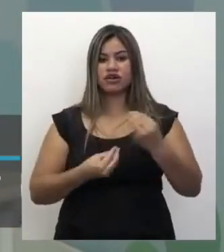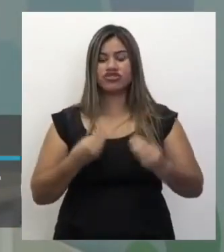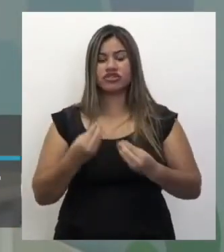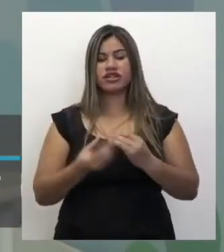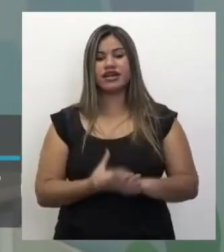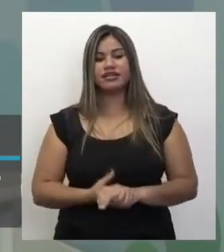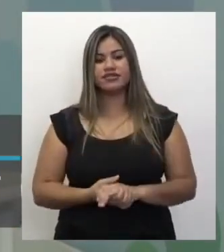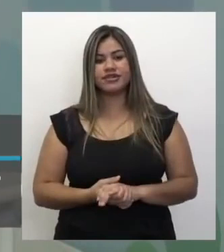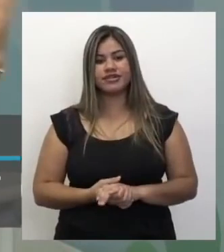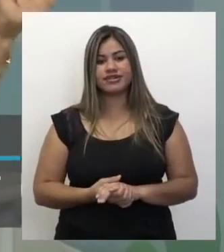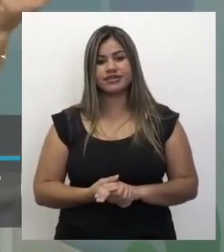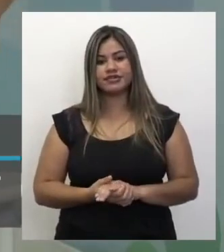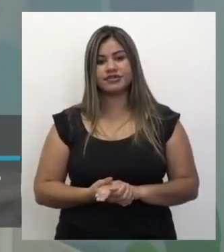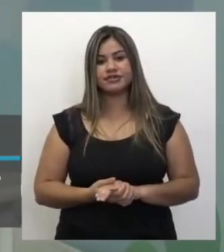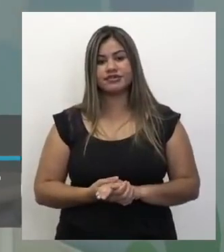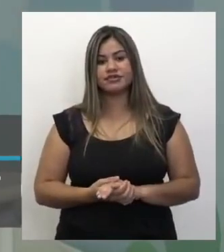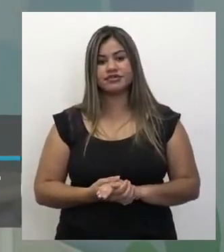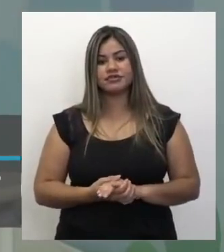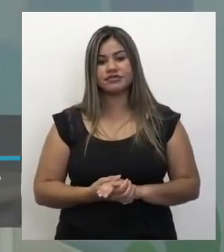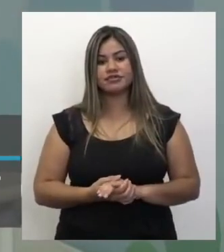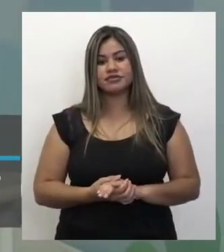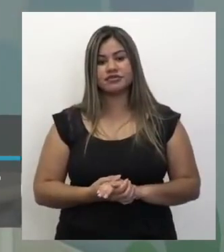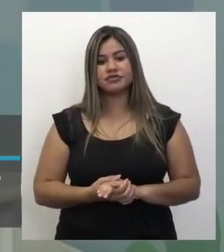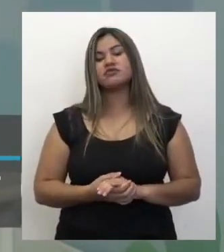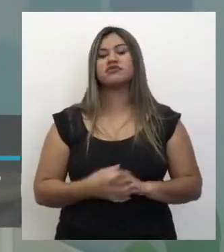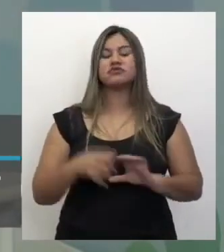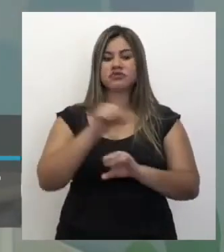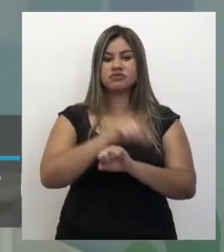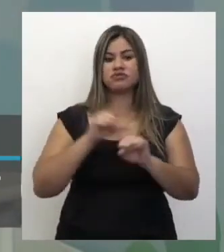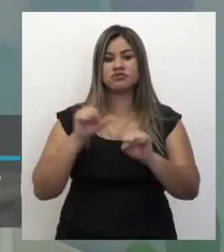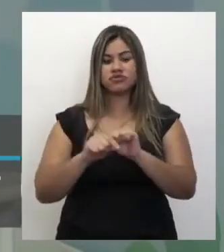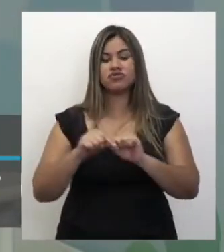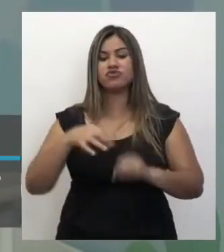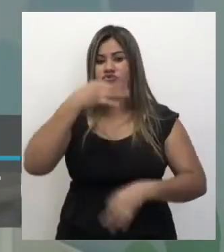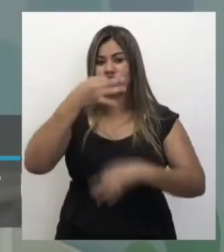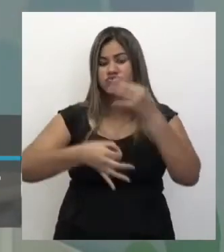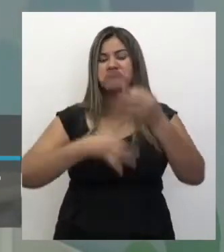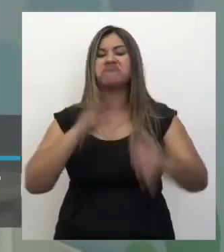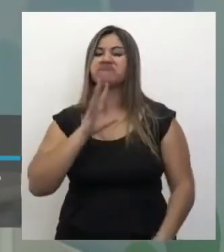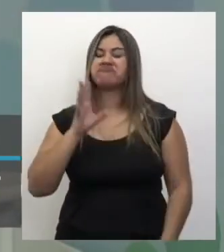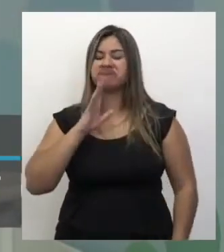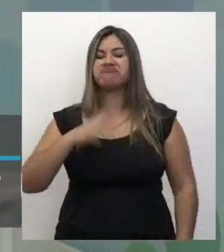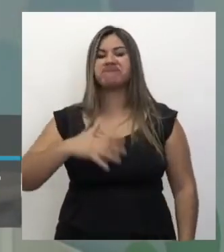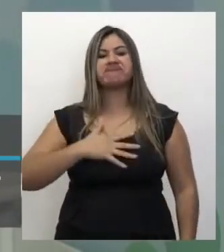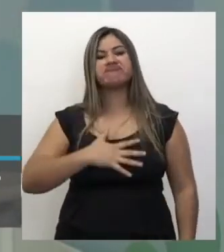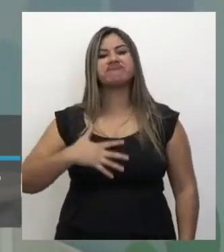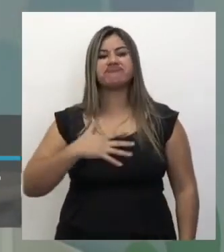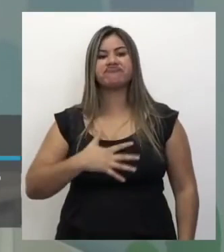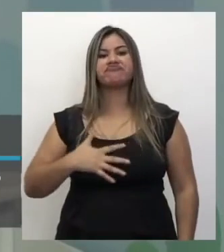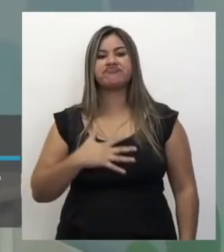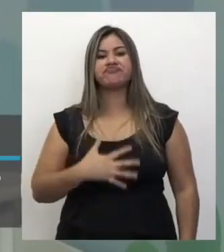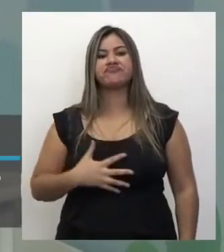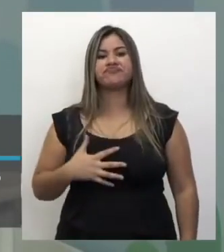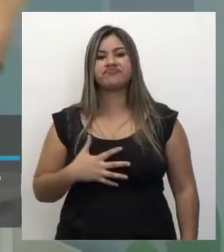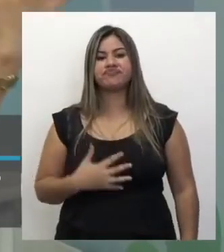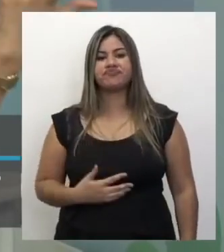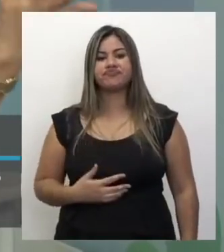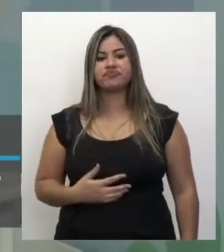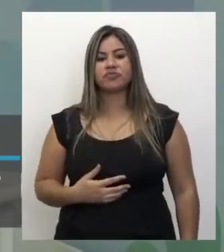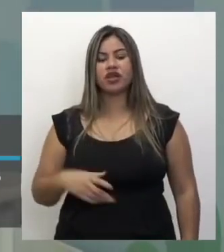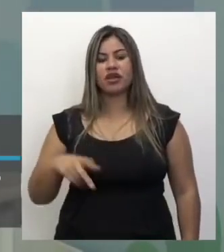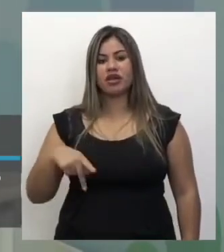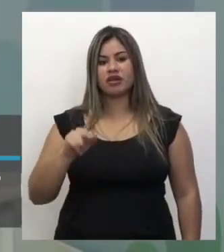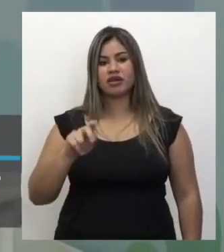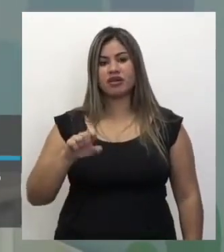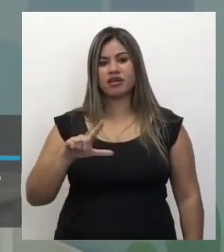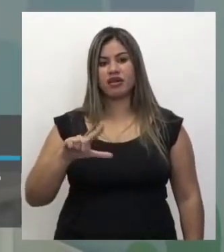legal, poderia aí tecer seu artigo de opinião, foi muito bem, gente, estou gostando. Aí o Kelvin